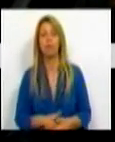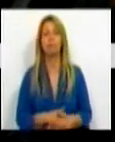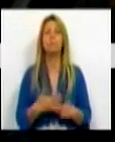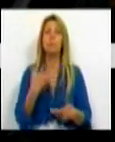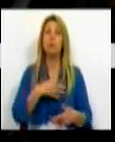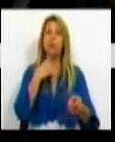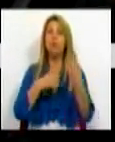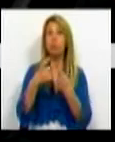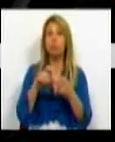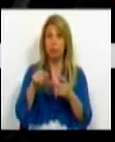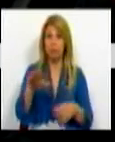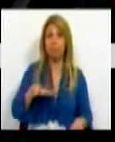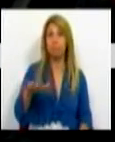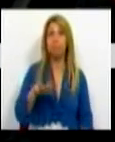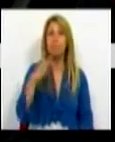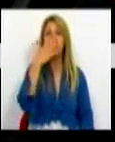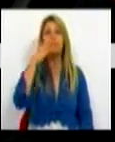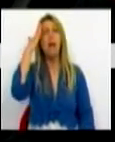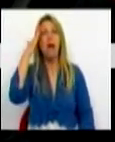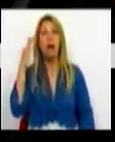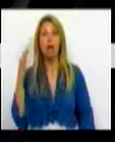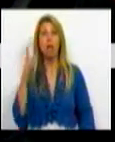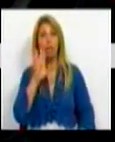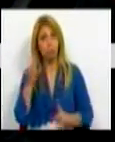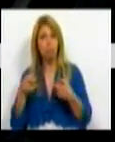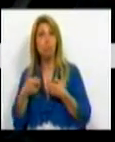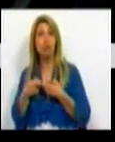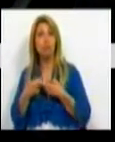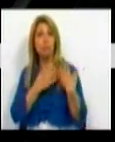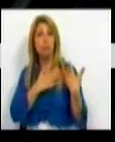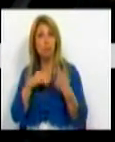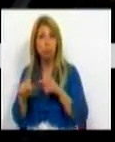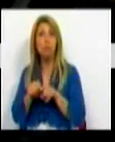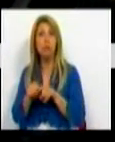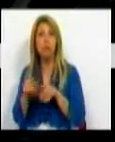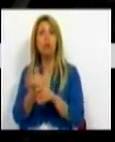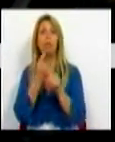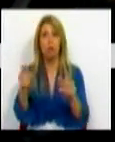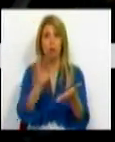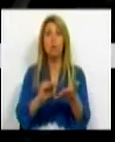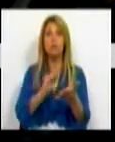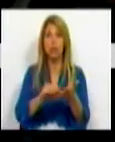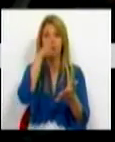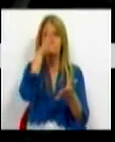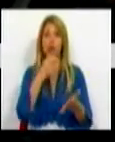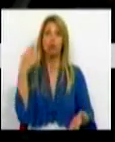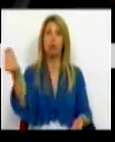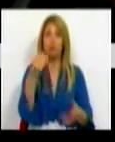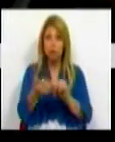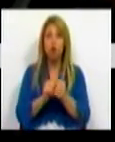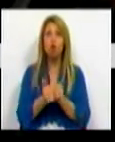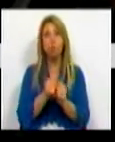Gostava ainda de lhe perguntar, neste domínio, se considera que foi leal com a tutela política, isto porque o Secretário de Estado da Juventude e do Desporto, e